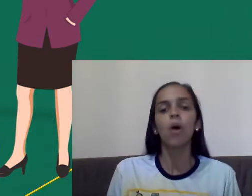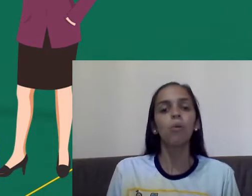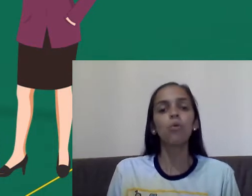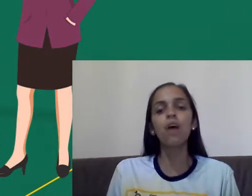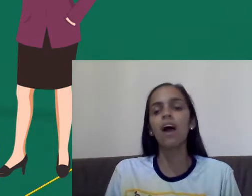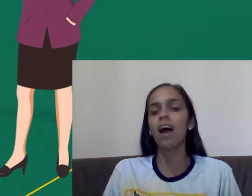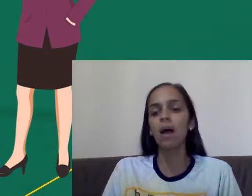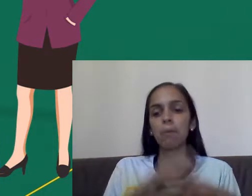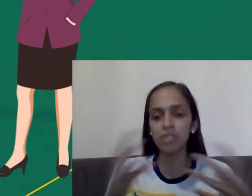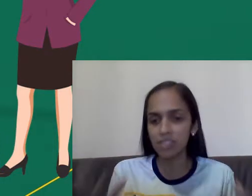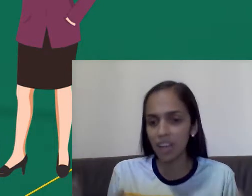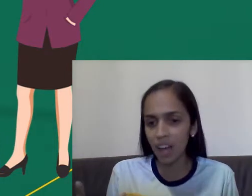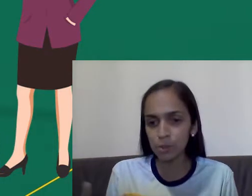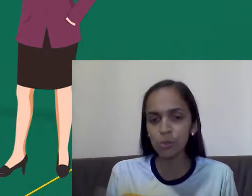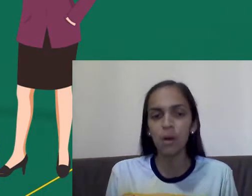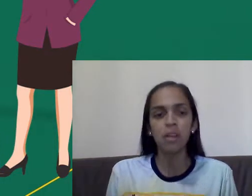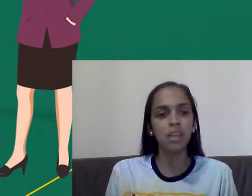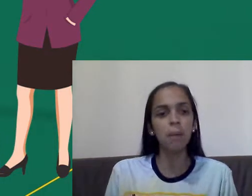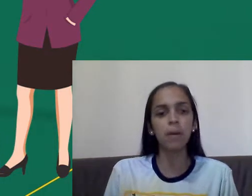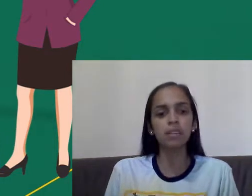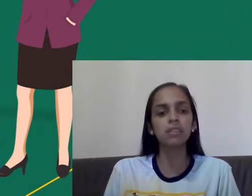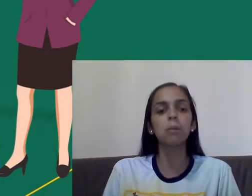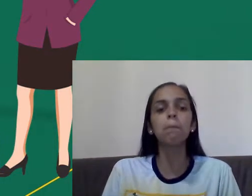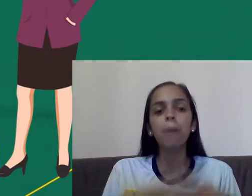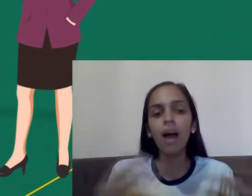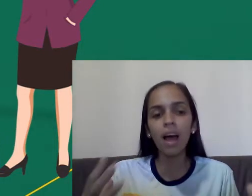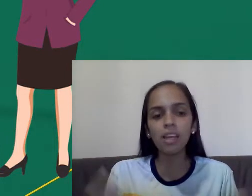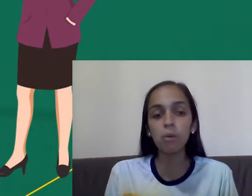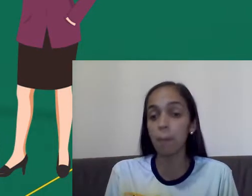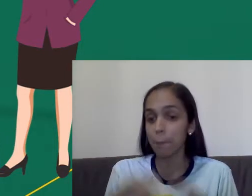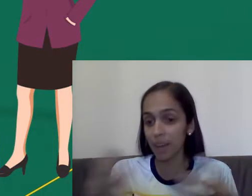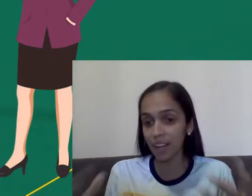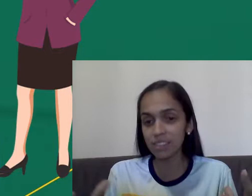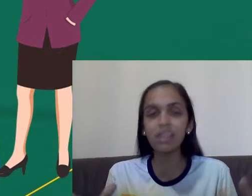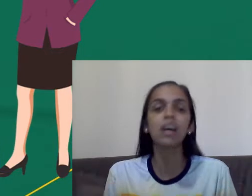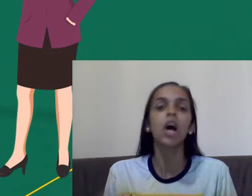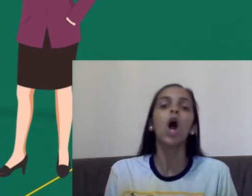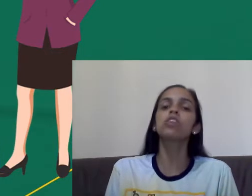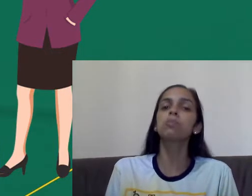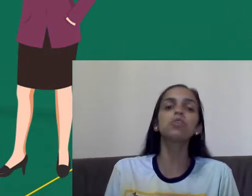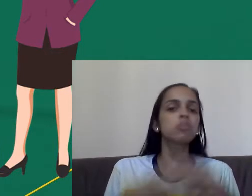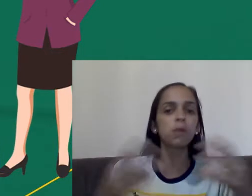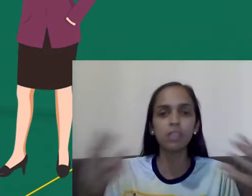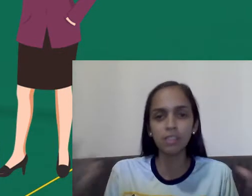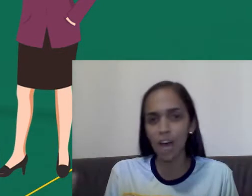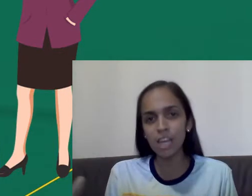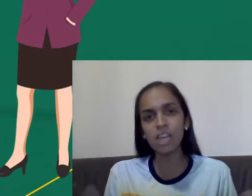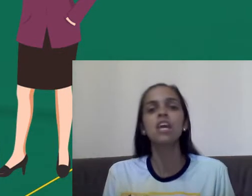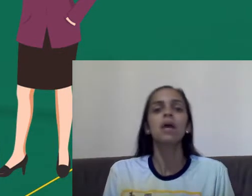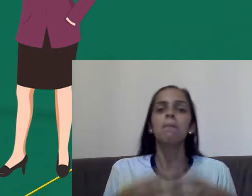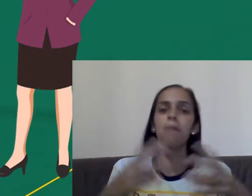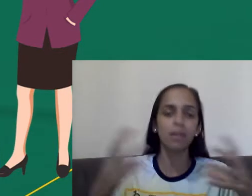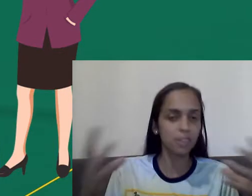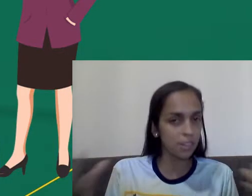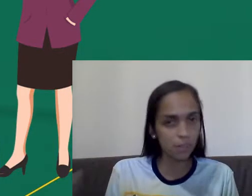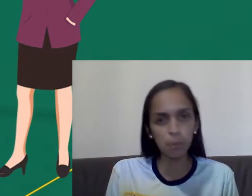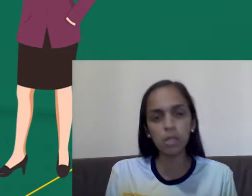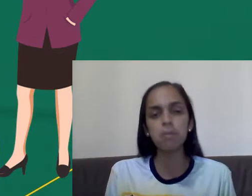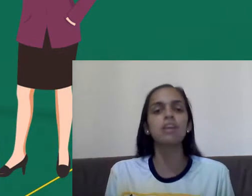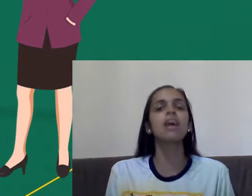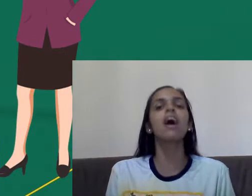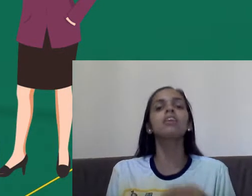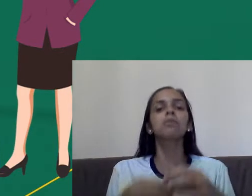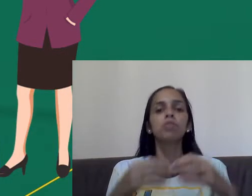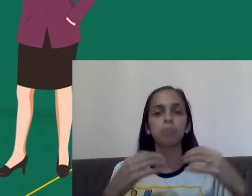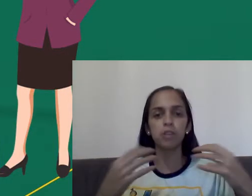bonitas, um lugar arborizado. Né? Parece ser um parque, uma praça, onde as pessoas podem sair, as crianças